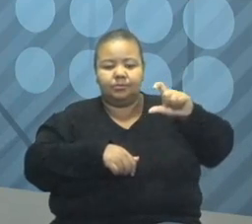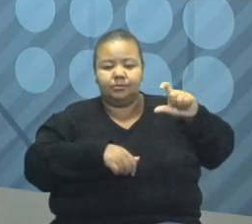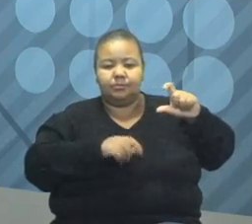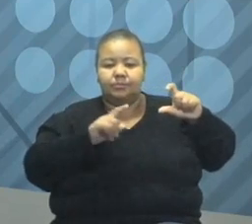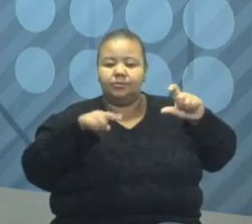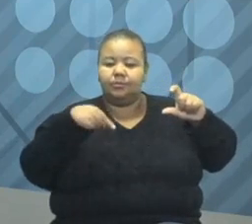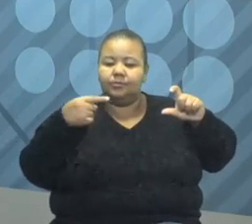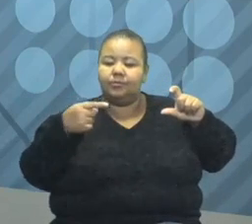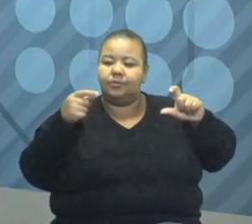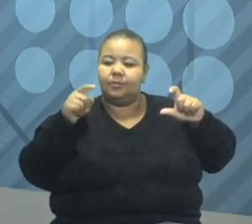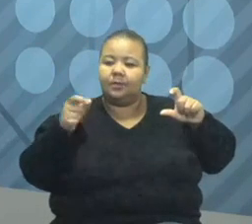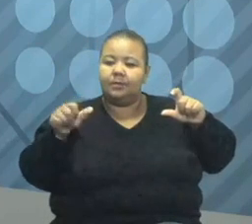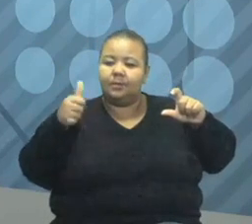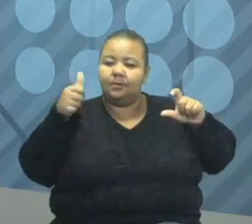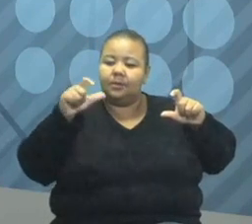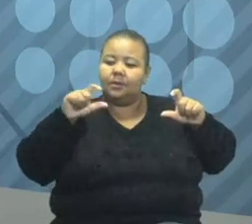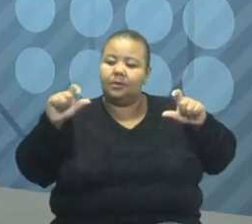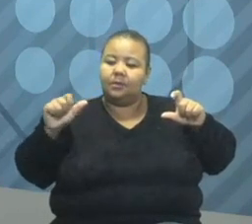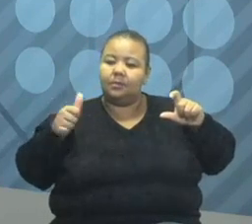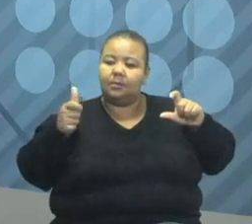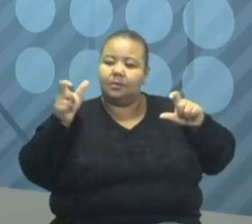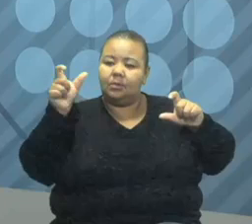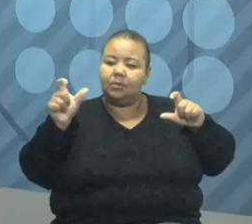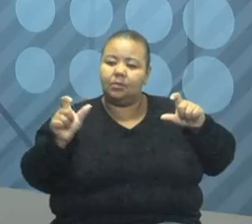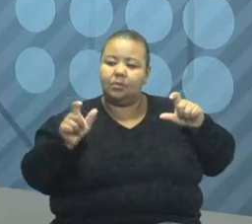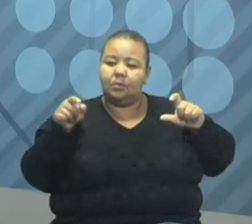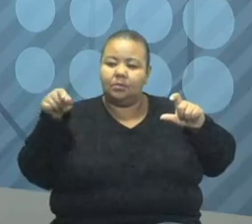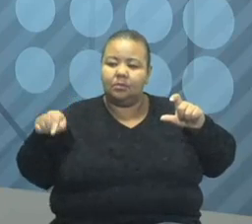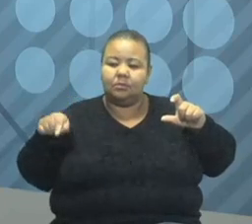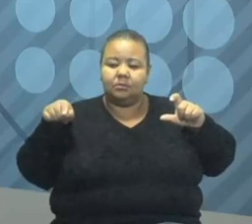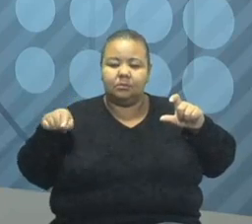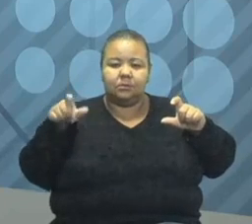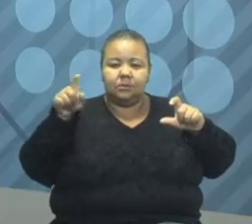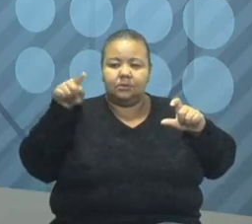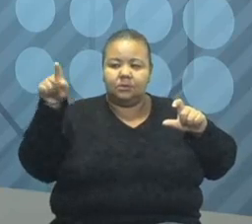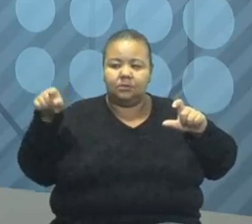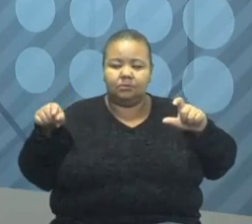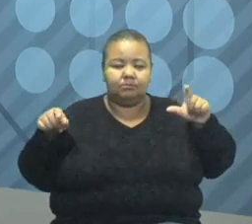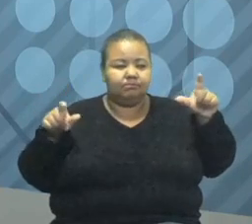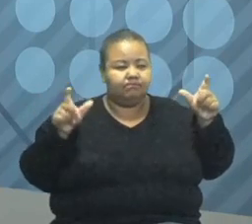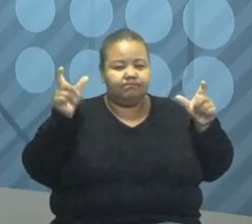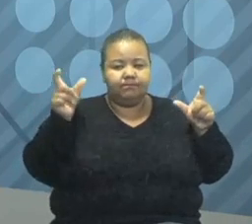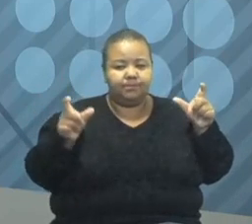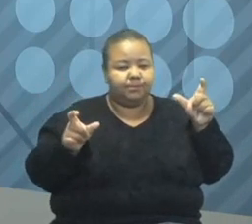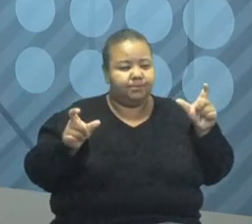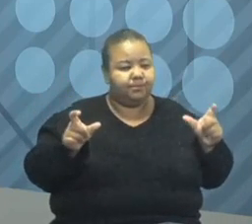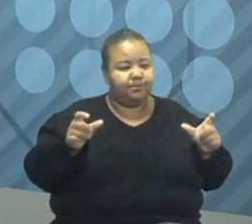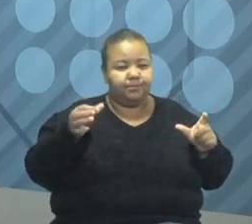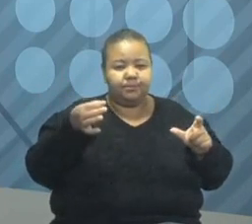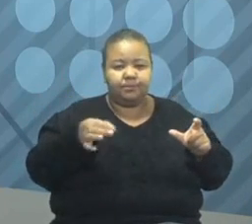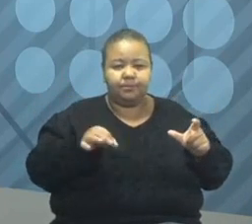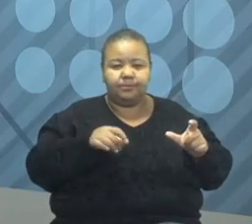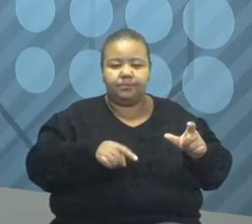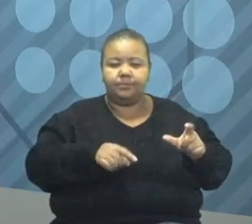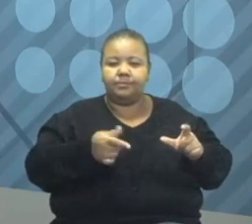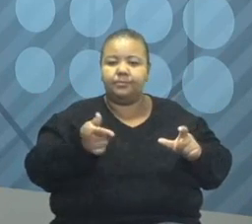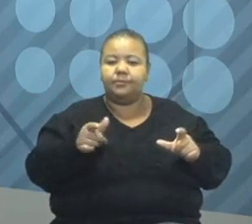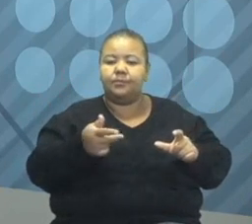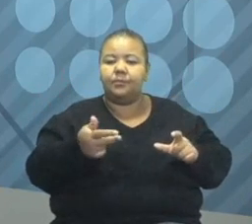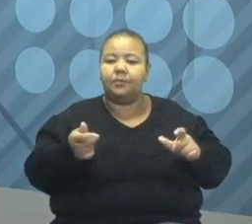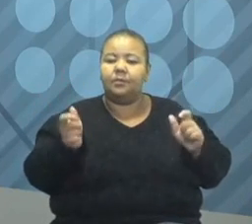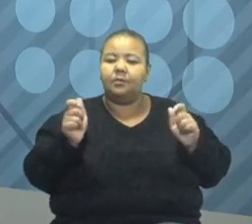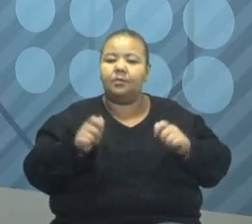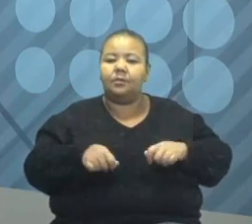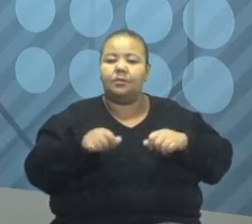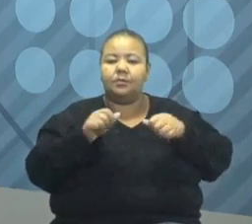vai adicionar ou subtrair com o elemento que está na primeira linha, na primeira coluna da outra matriz, certo? Outra operação que